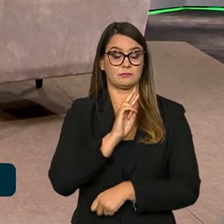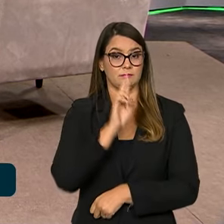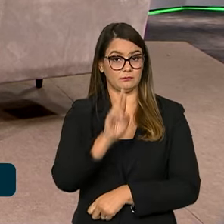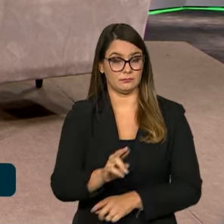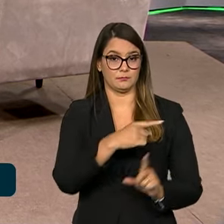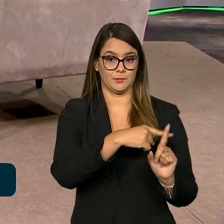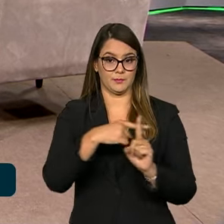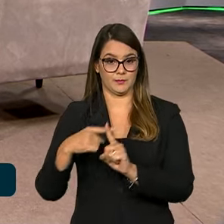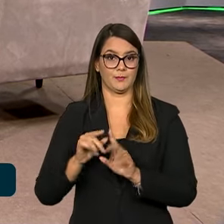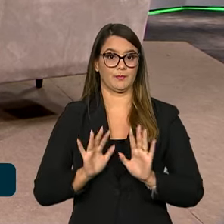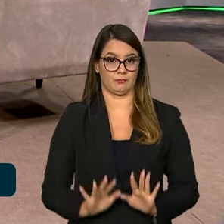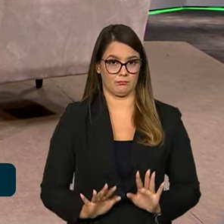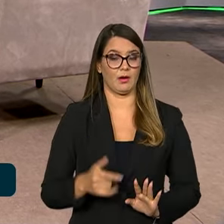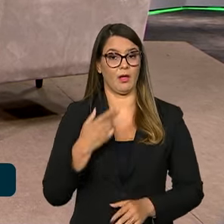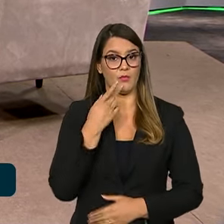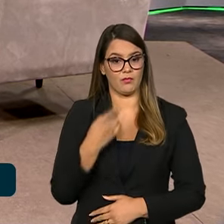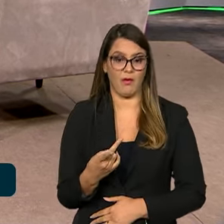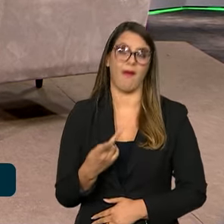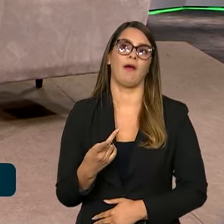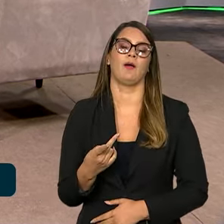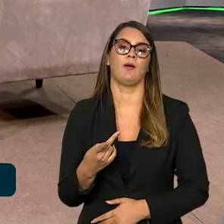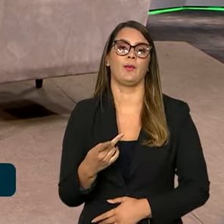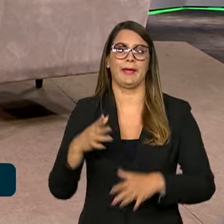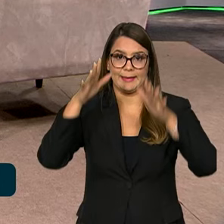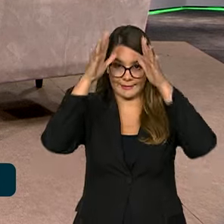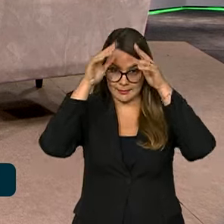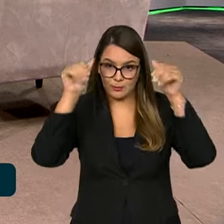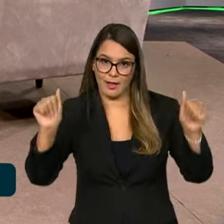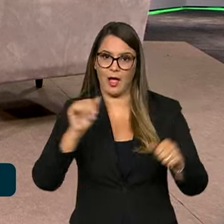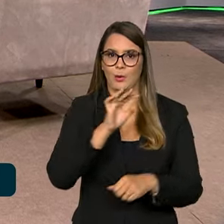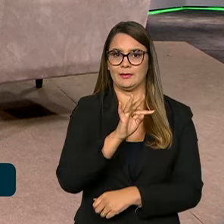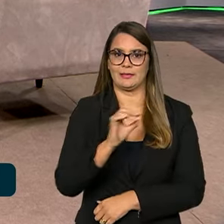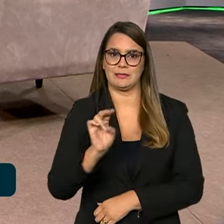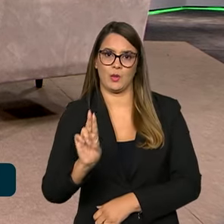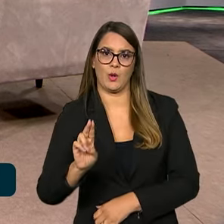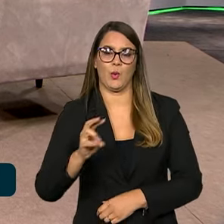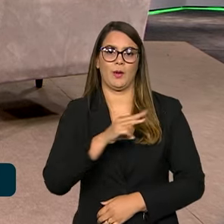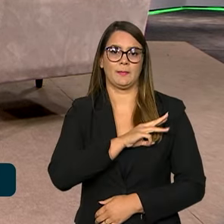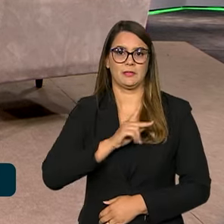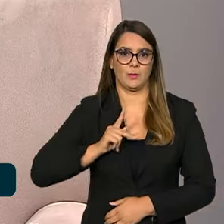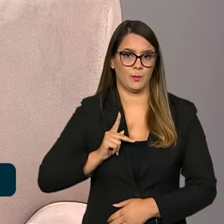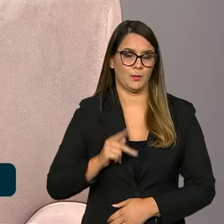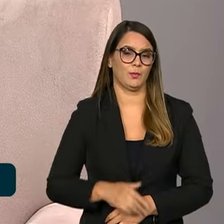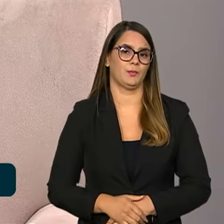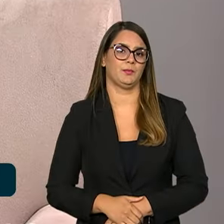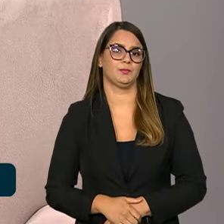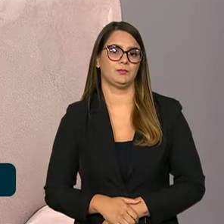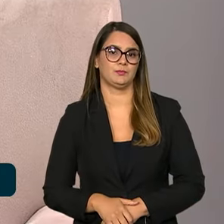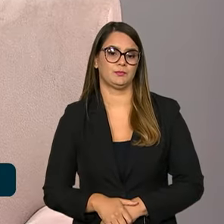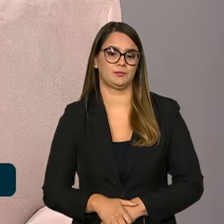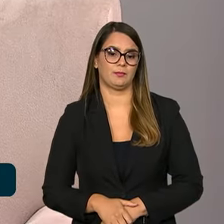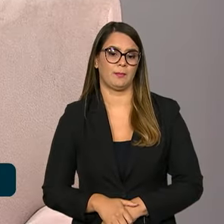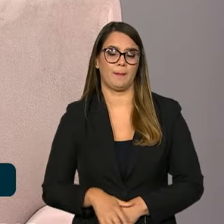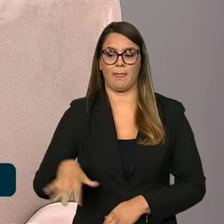positivamente a isso e eu falo aqui de tribunais de contas Ministério Público eh o